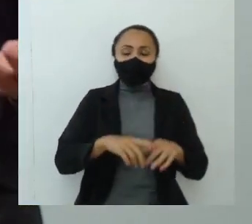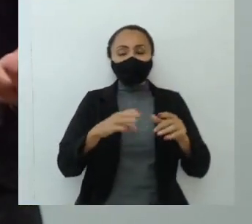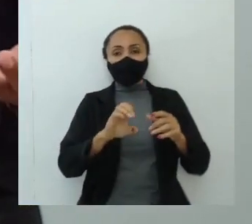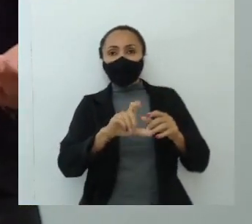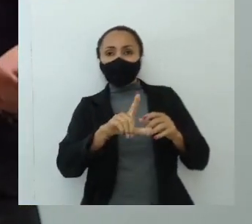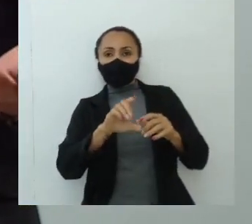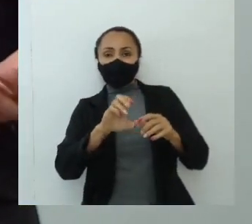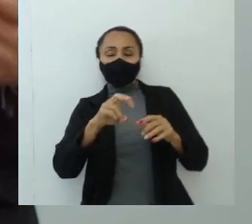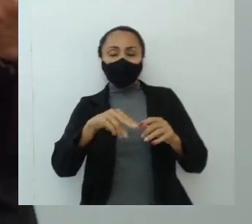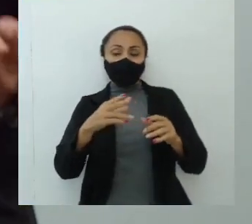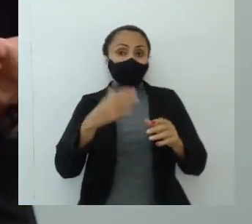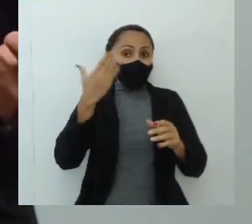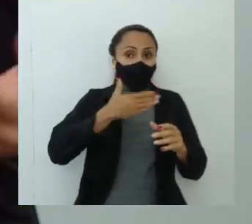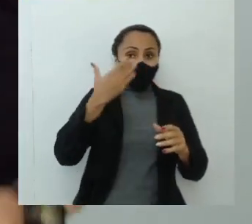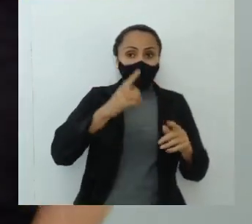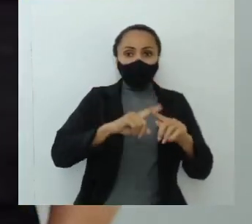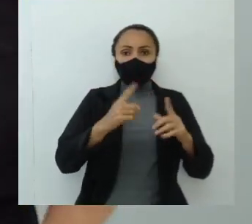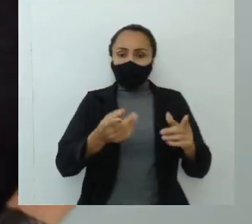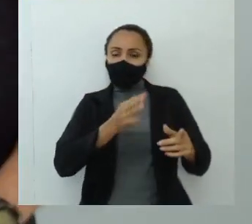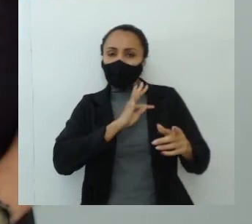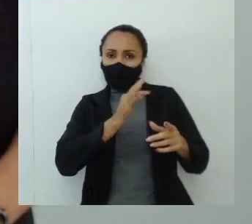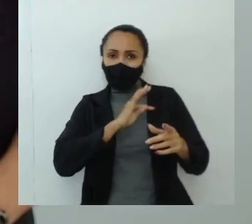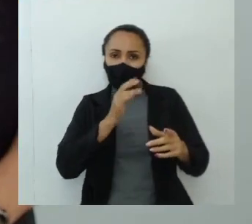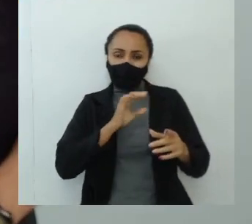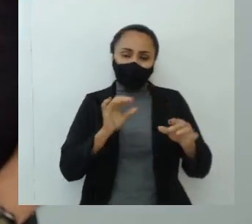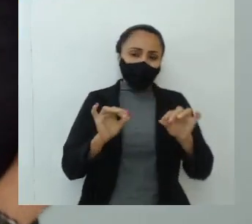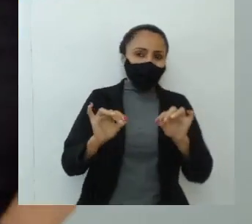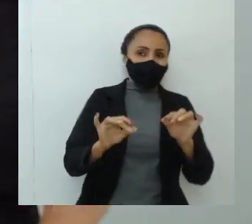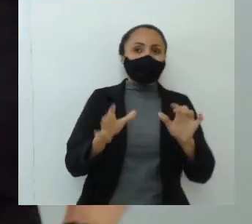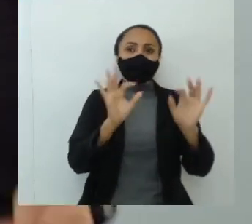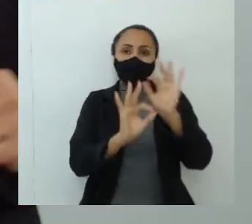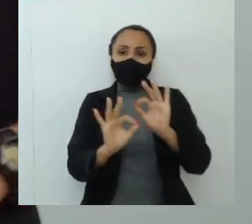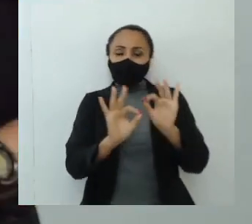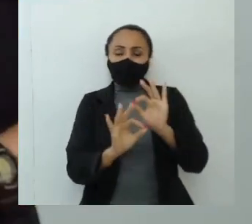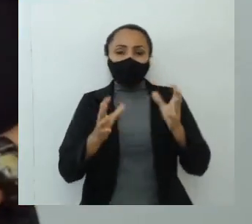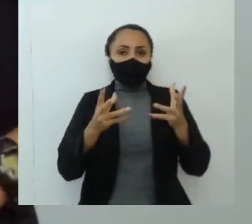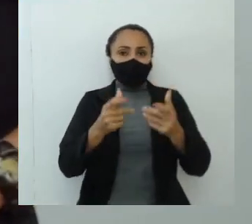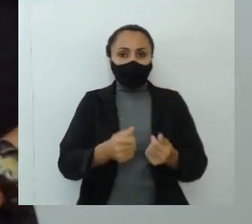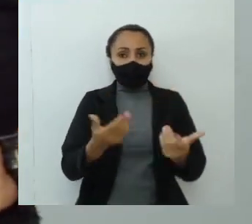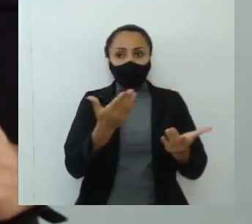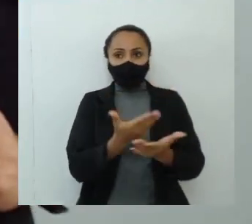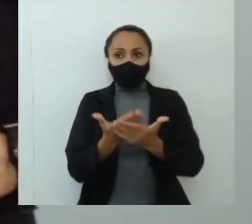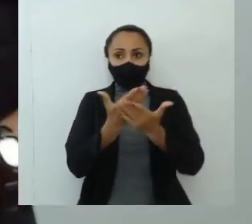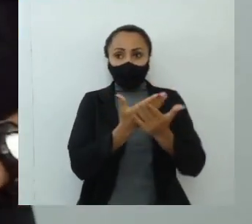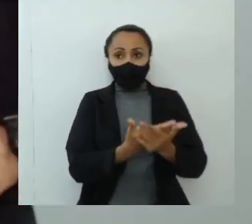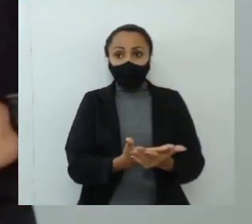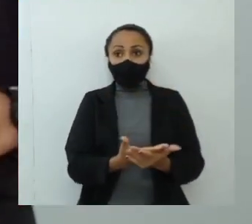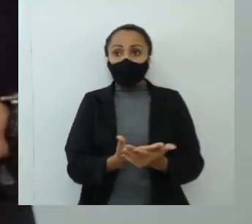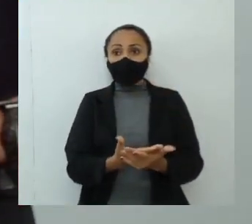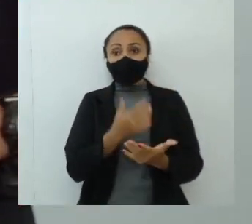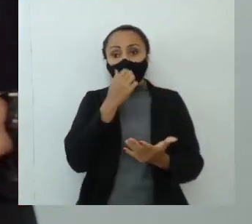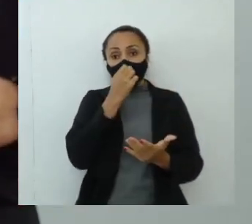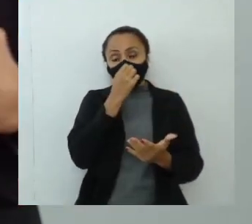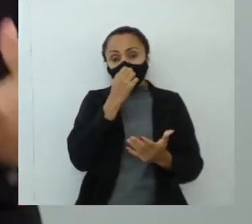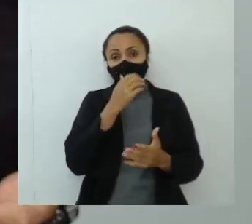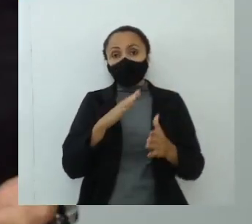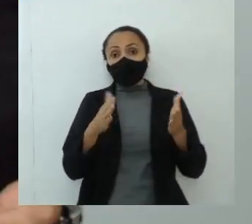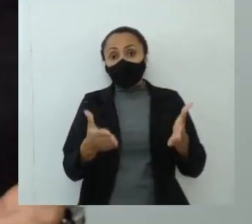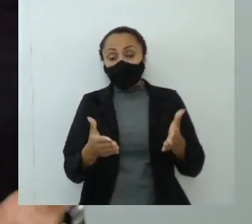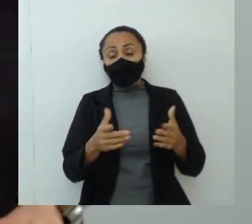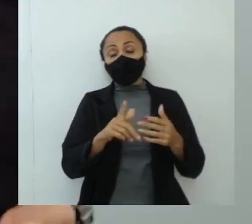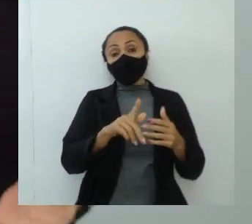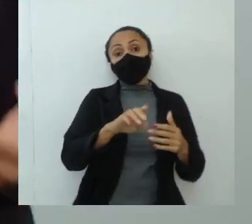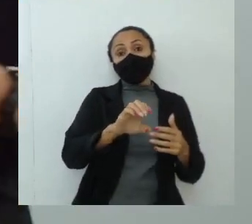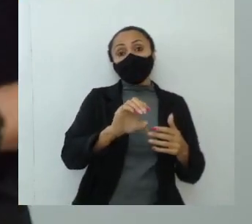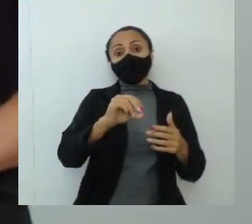Ellen, você não tá vendo a Ellen, mas a nossa parceiraça tá conosco hoje, tá? Aula do. Referente à